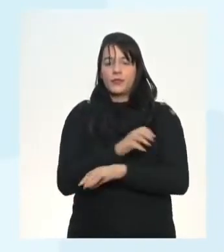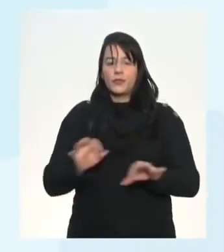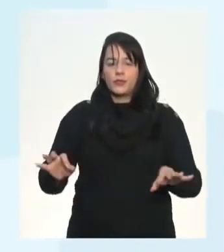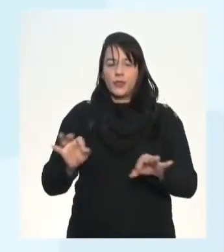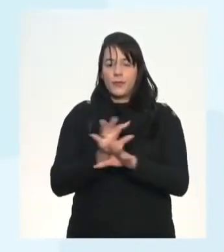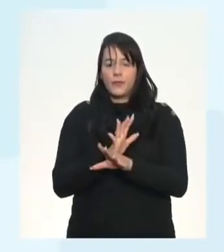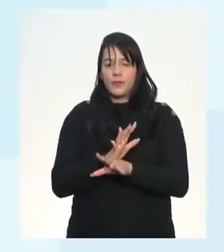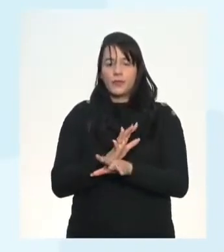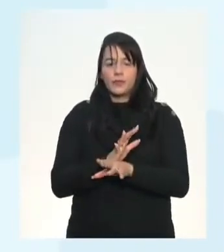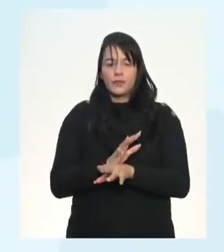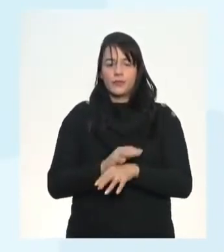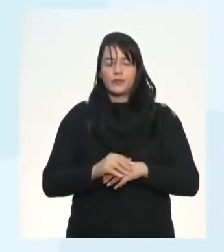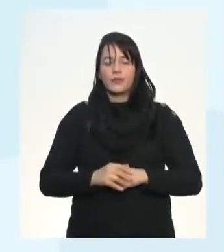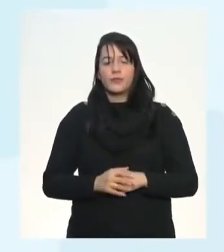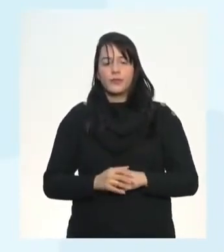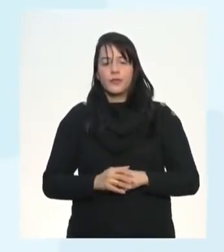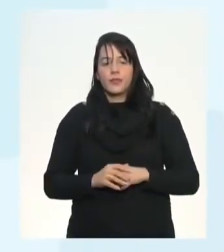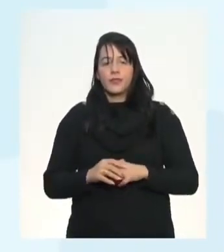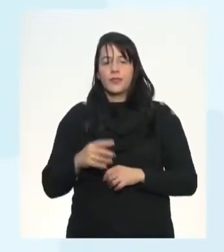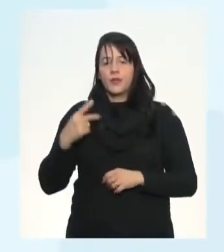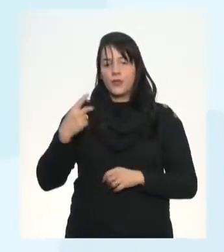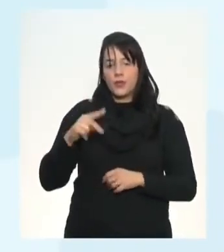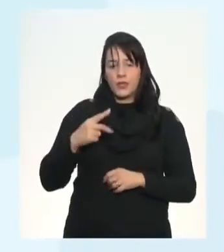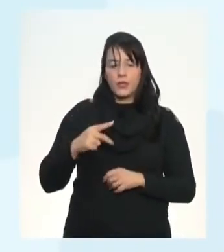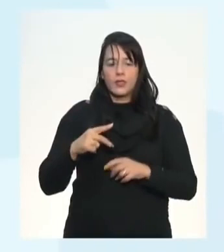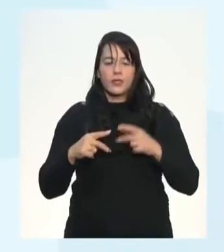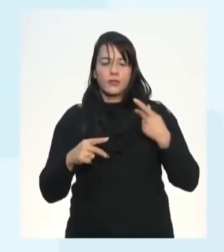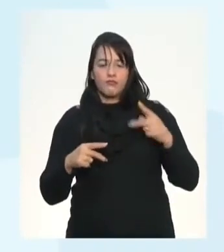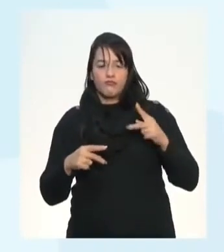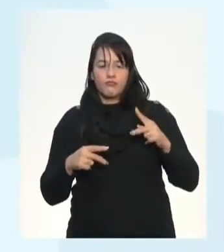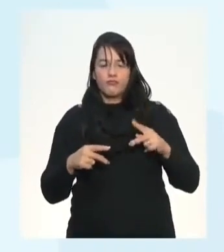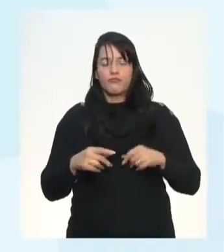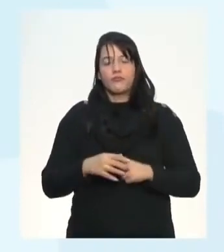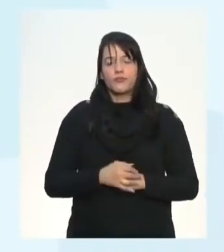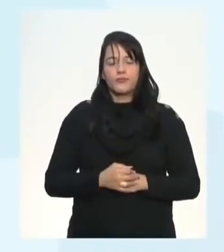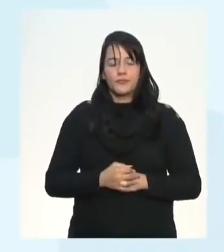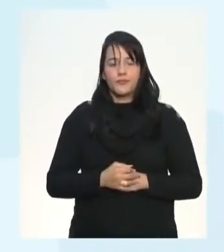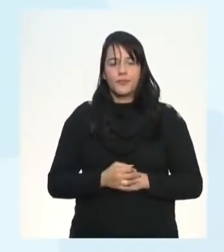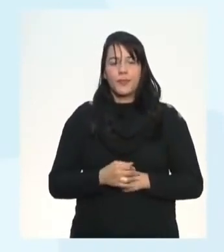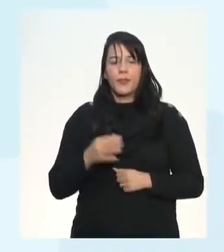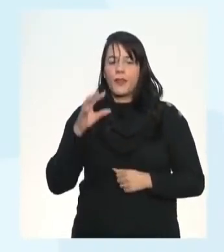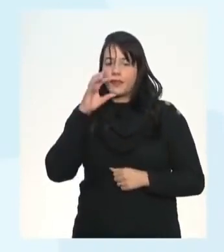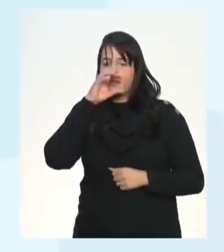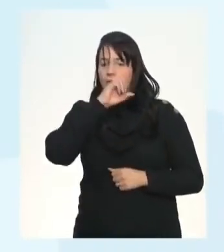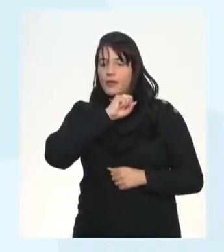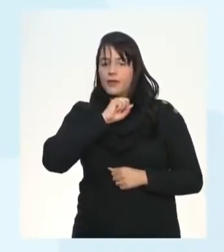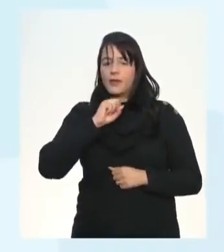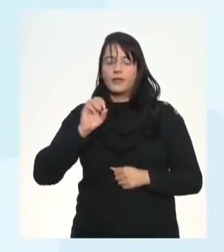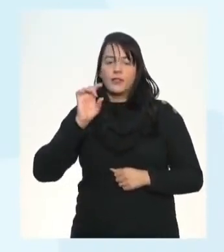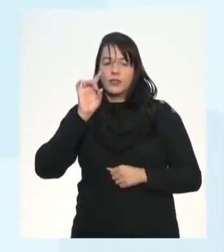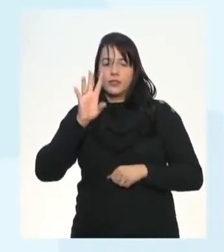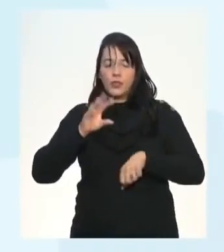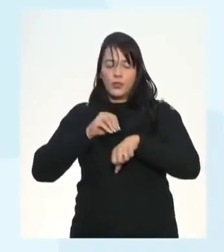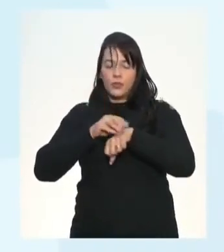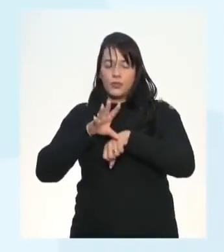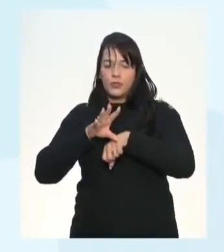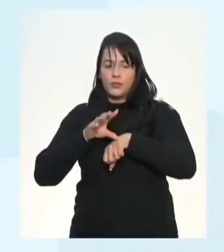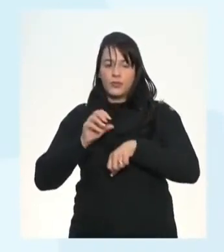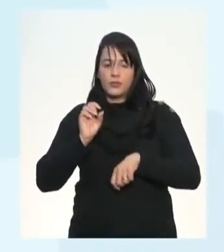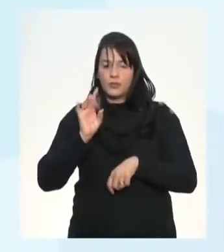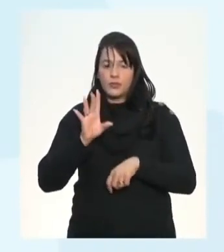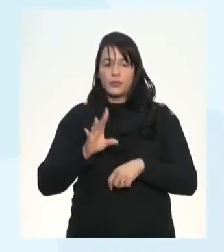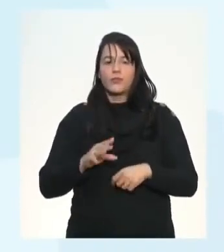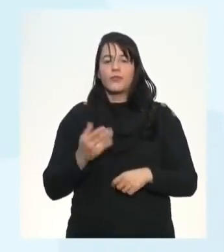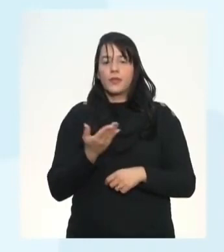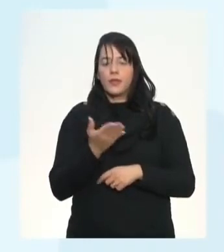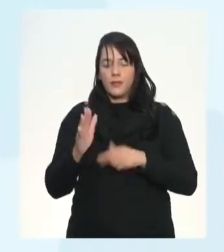se referindo, né? Aquele, este, tá? A gente vai ver bem rapidinho aí que é só uma pincelada, tá bom? Esse conteúdo aí ele